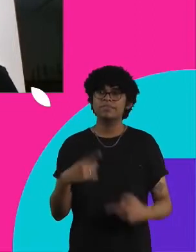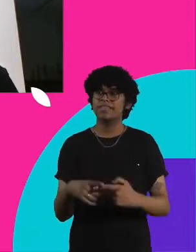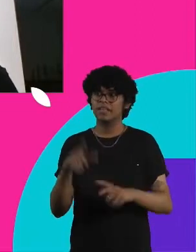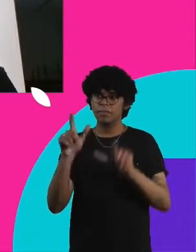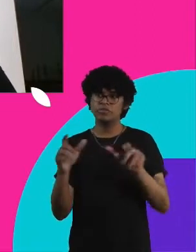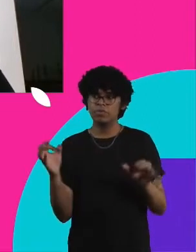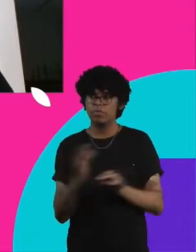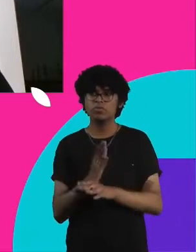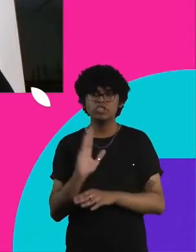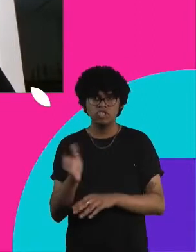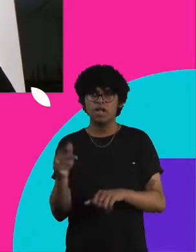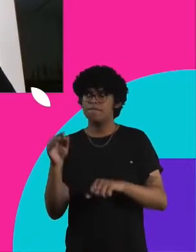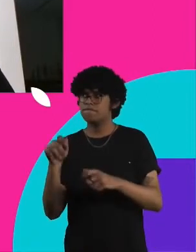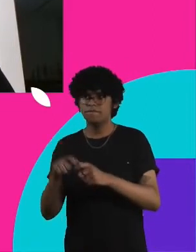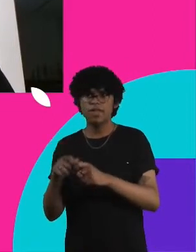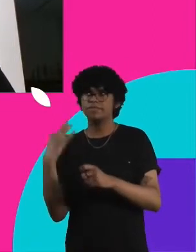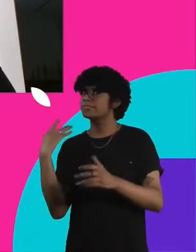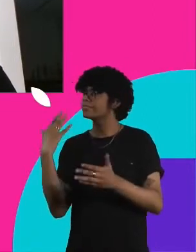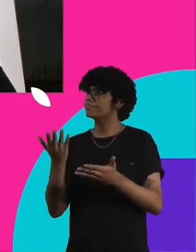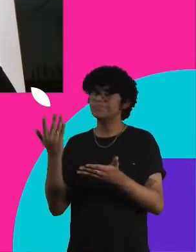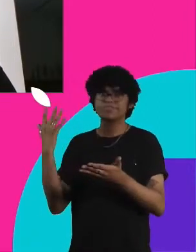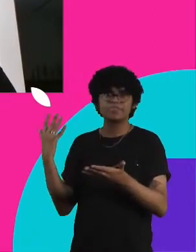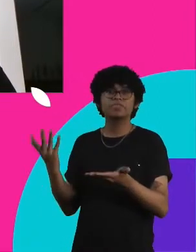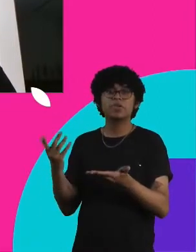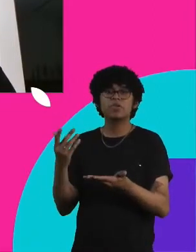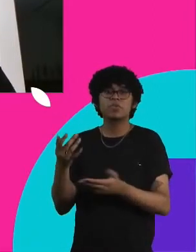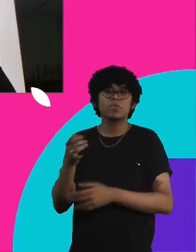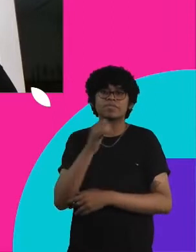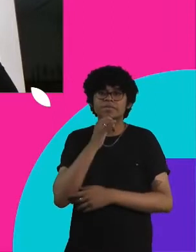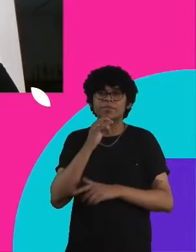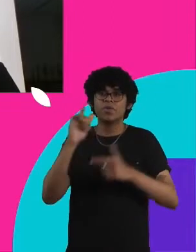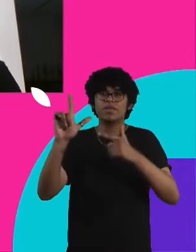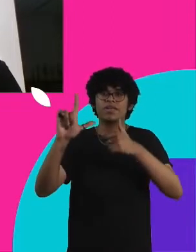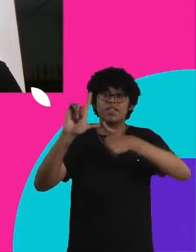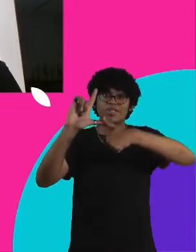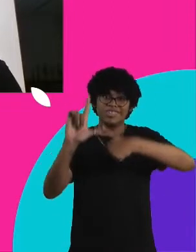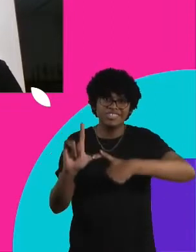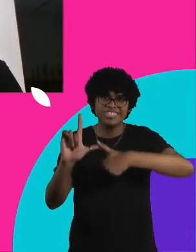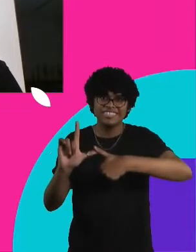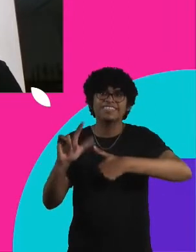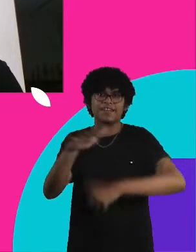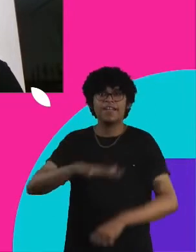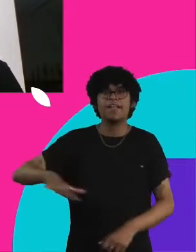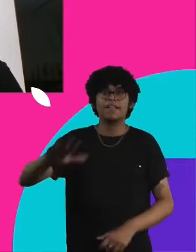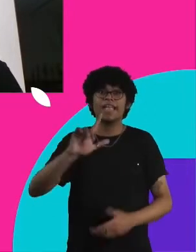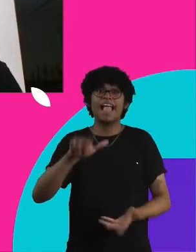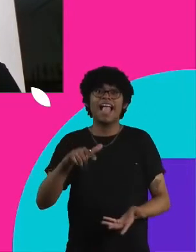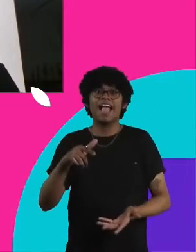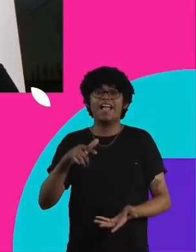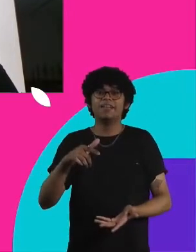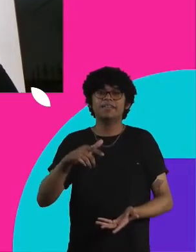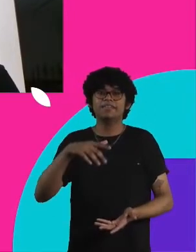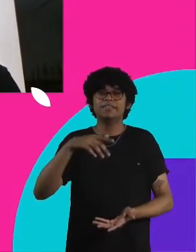tem muita gente fazendo coisa. Então você pega uma pessoa que é especialista em logística e você fala, você tem como fazer chegar cilindros de oxigênio? A